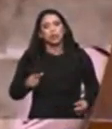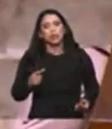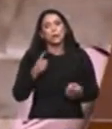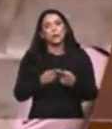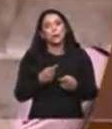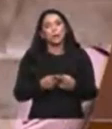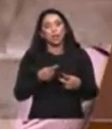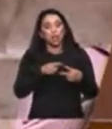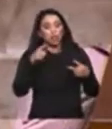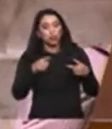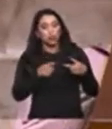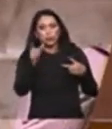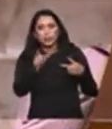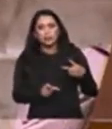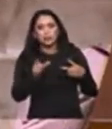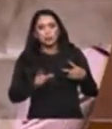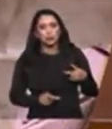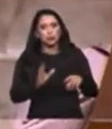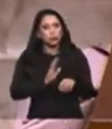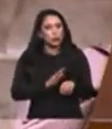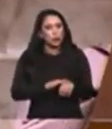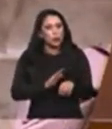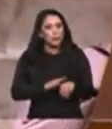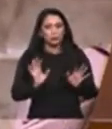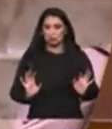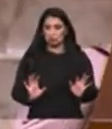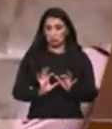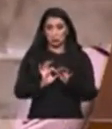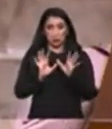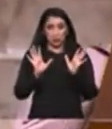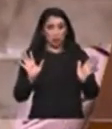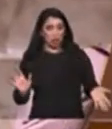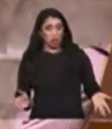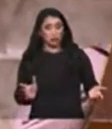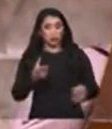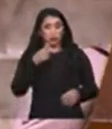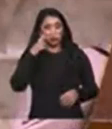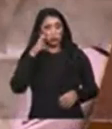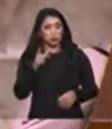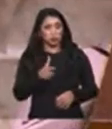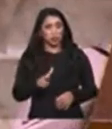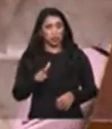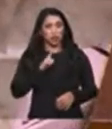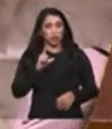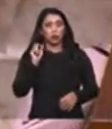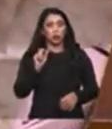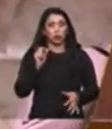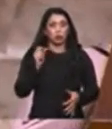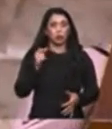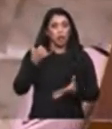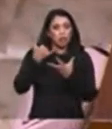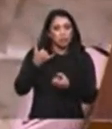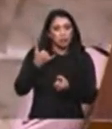para que 2 interlocutores, em um momento de privacidade e espontaneidade, sem qualquer expectativa de interceptação, foi